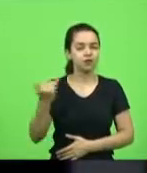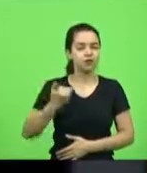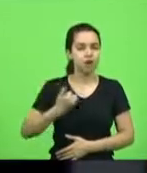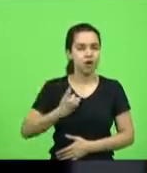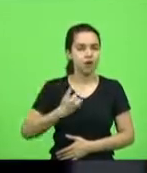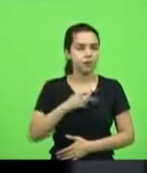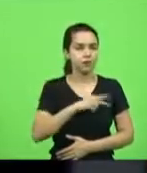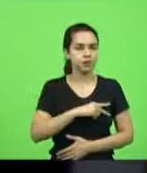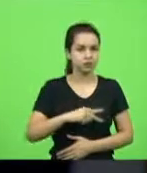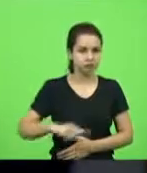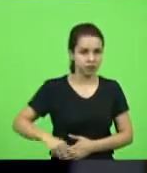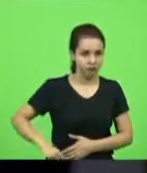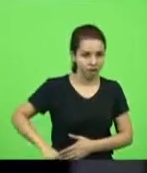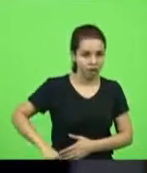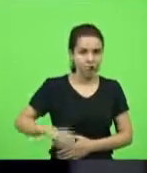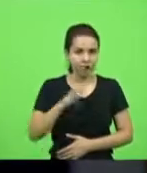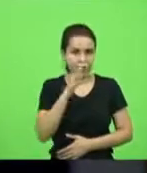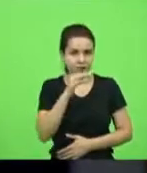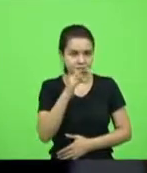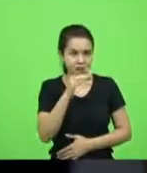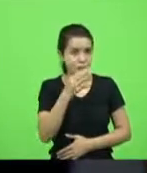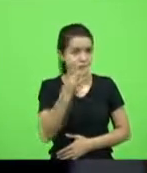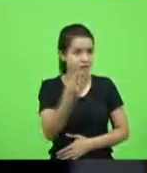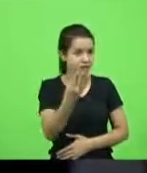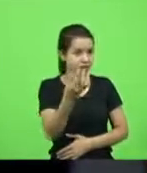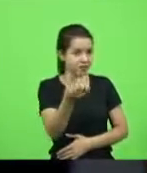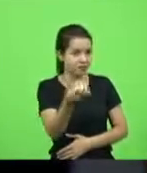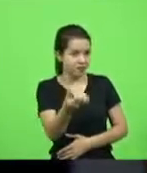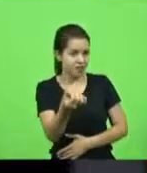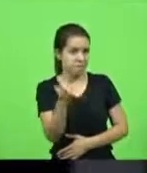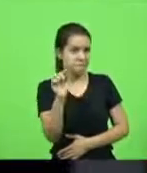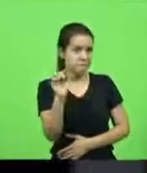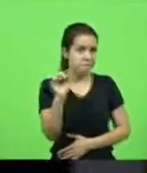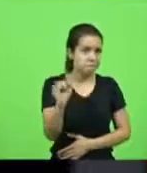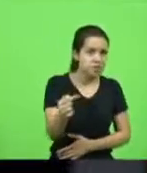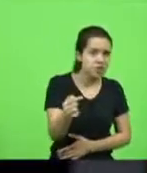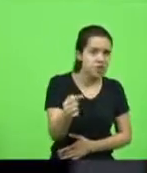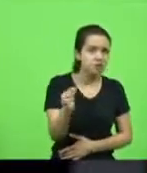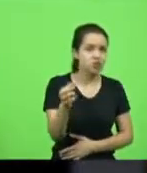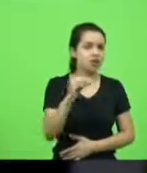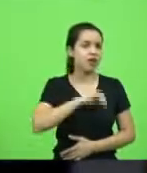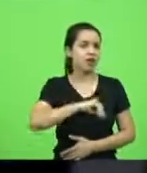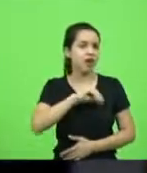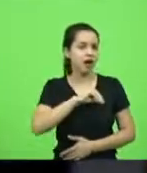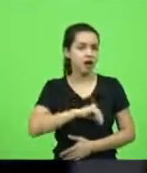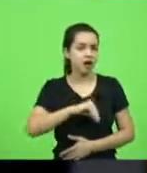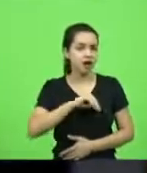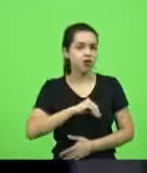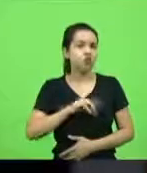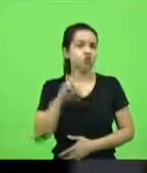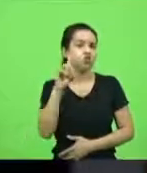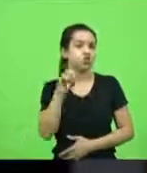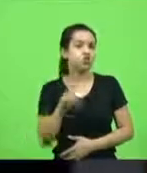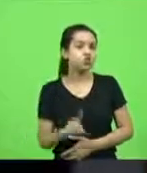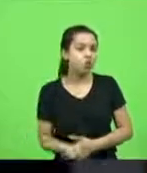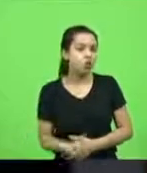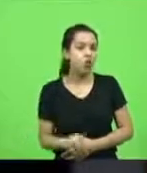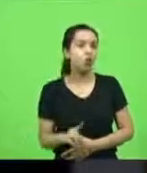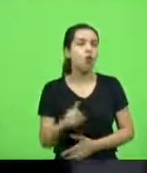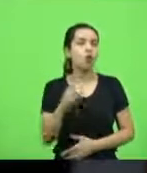recebe 46 mil de salário dos diretores 23 mil de salário mas quando nós vamos discutir pelo menos que